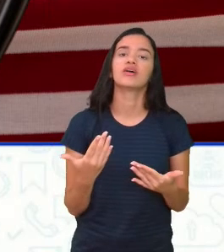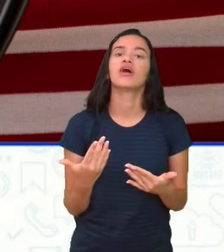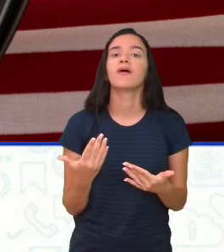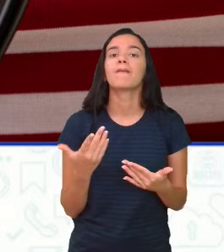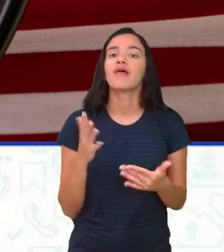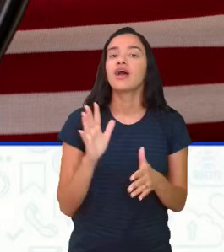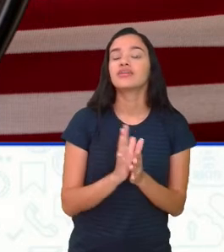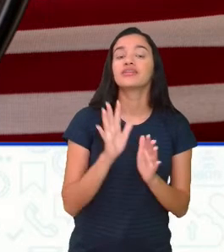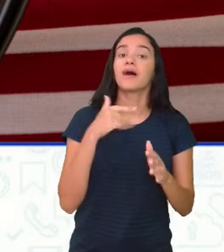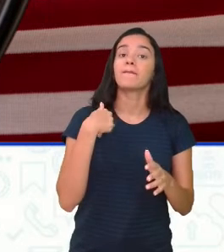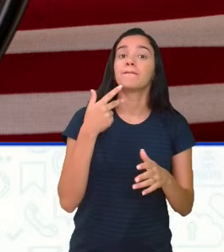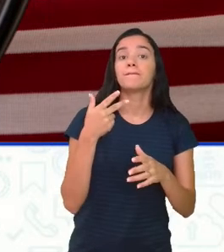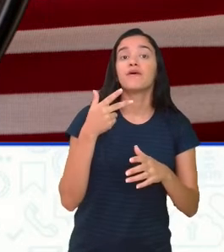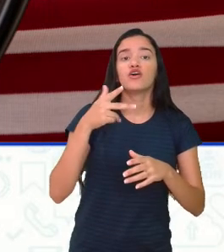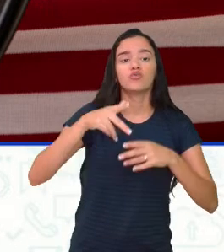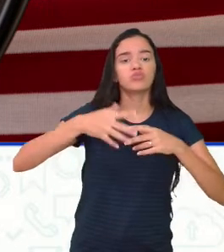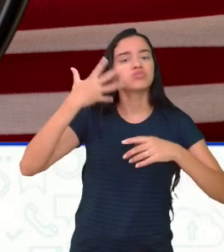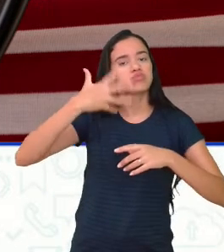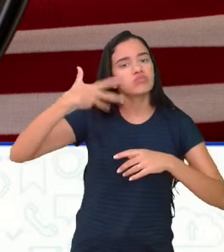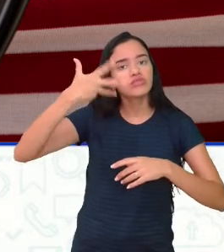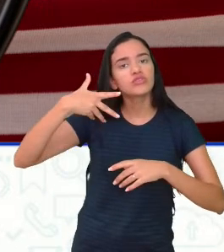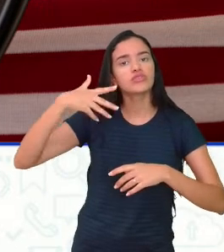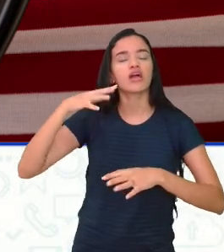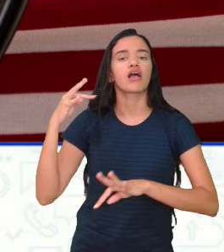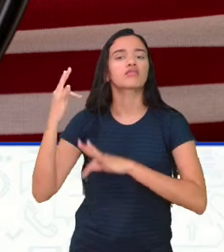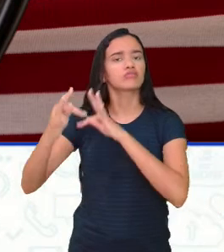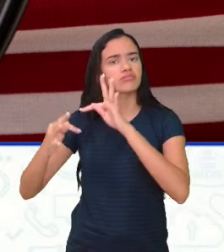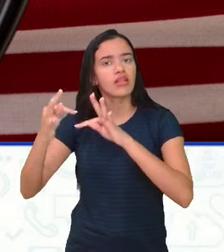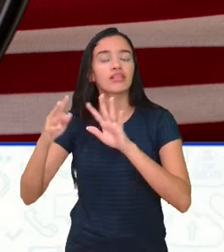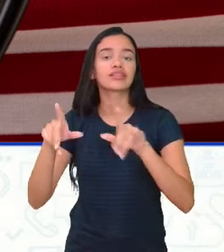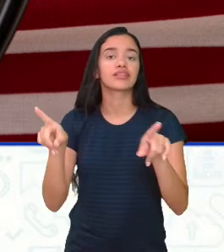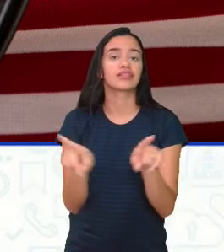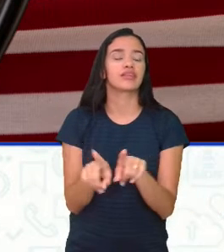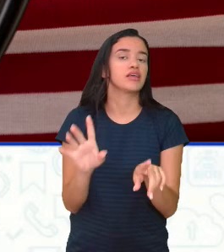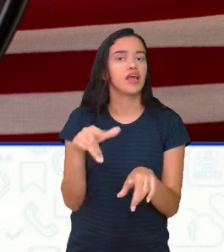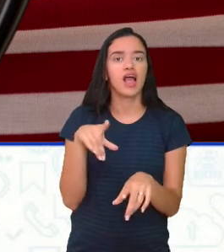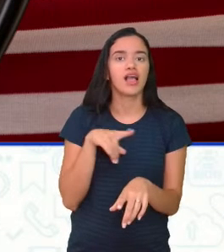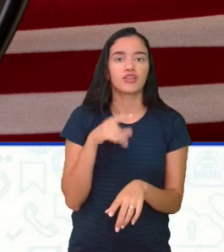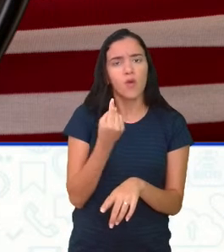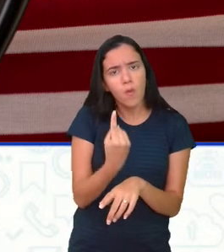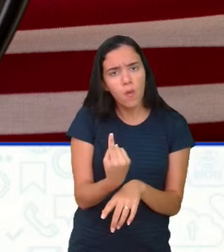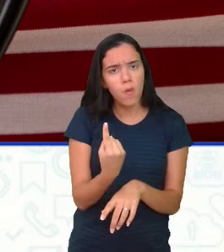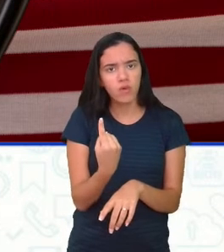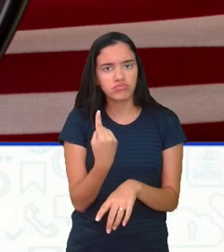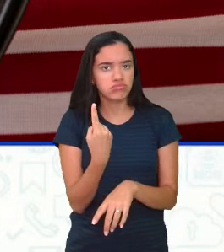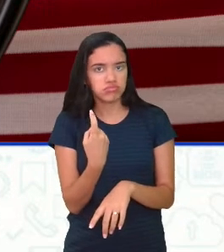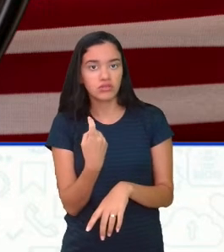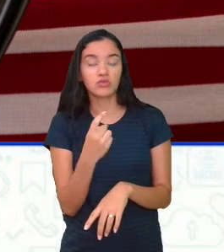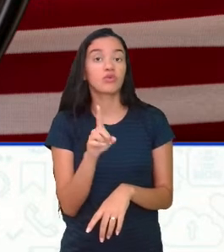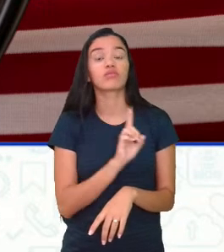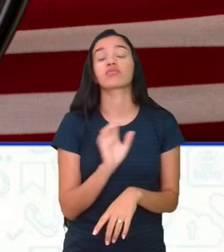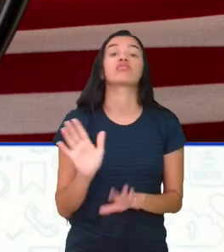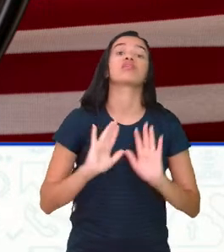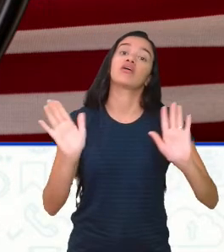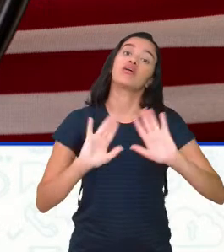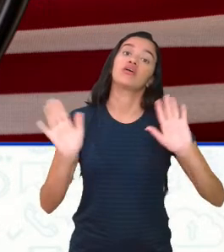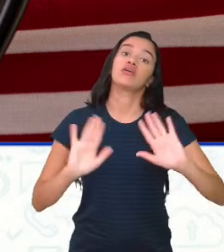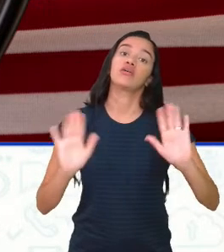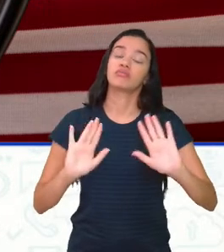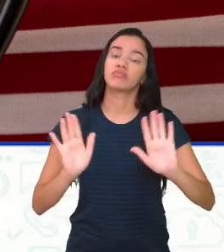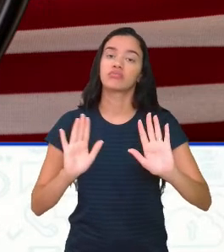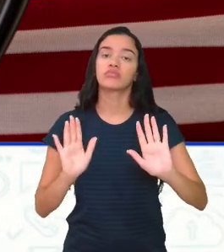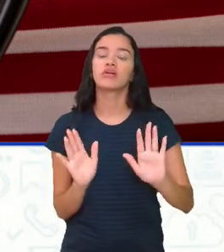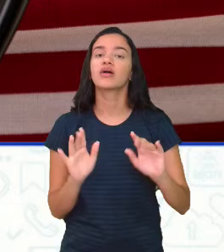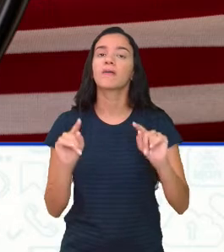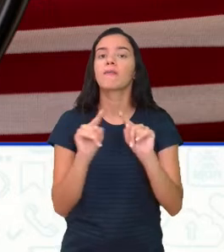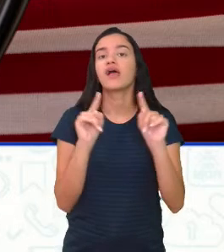da vertente da música tradicional, a gente tem... A música tradicional não é uma só, né? Então, a gente já está abrindo esse leque